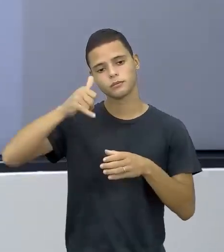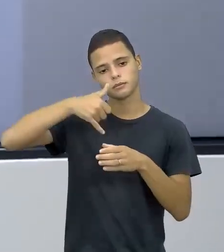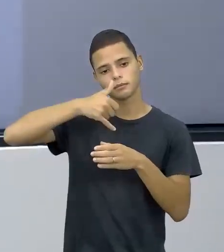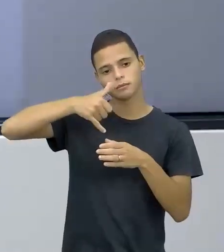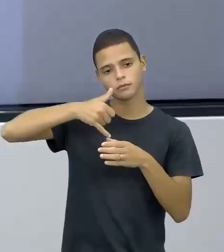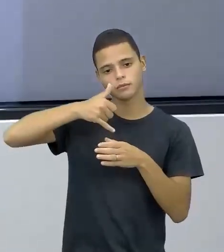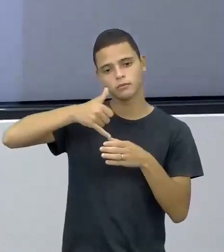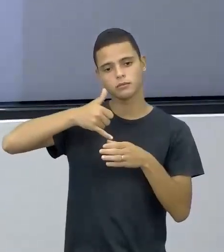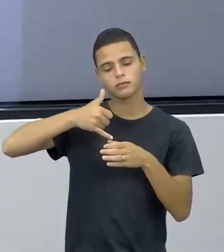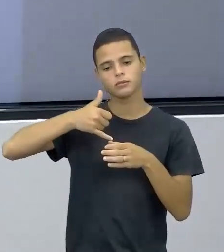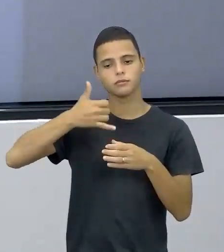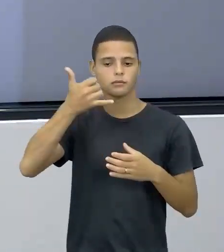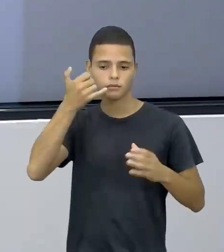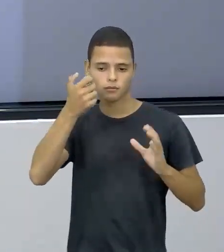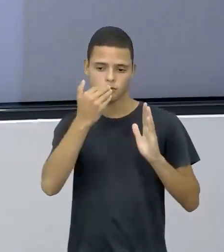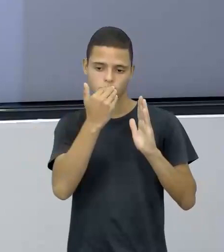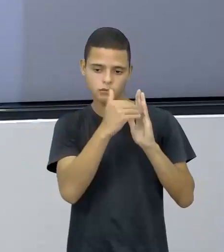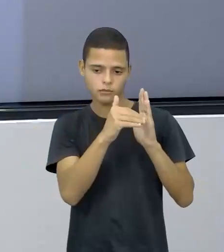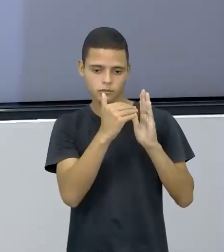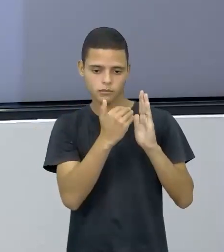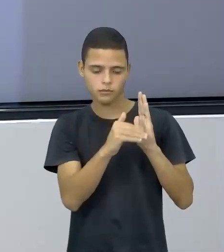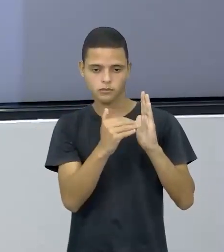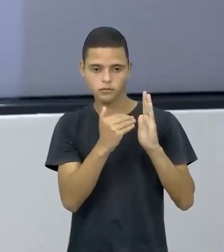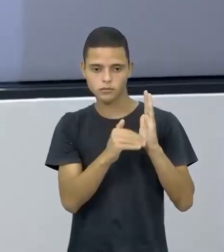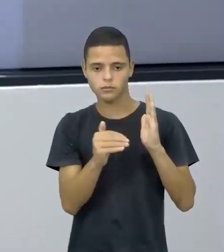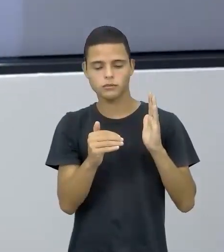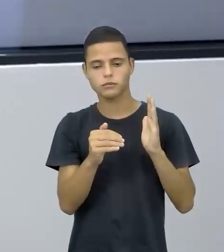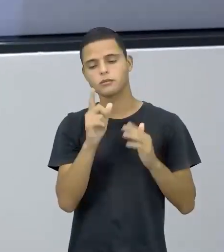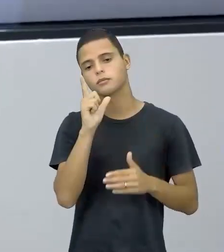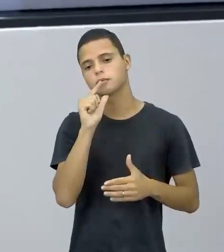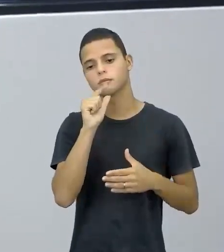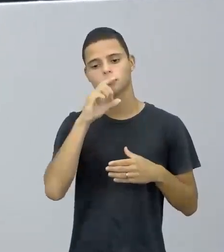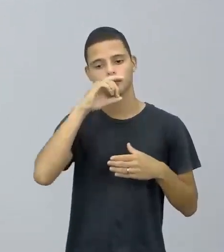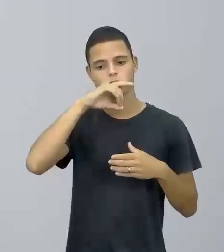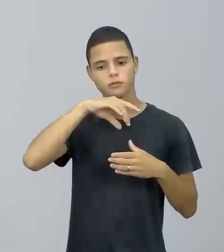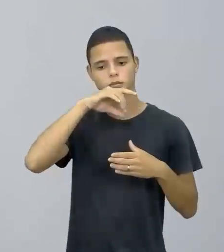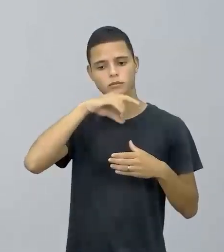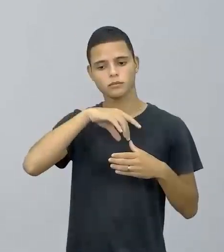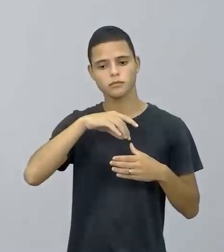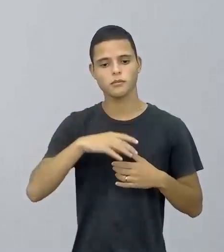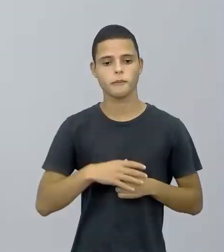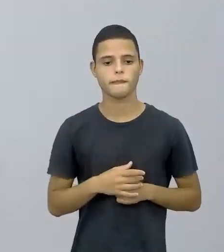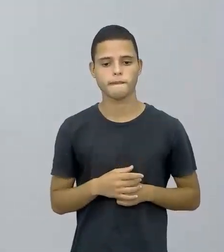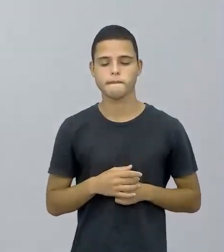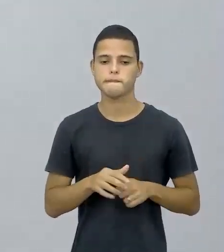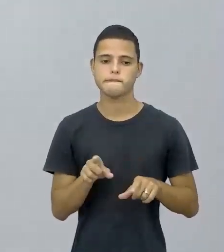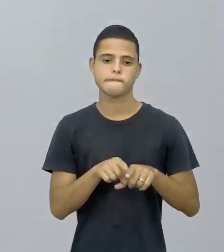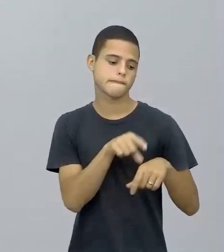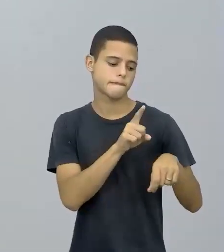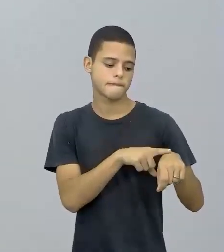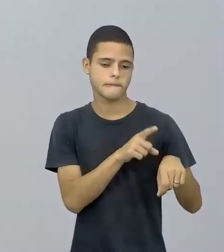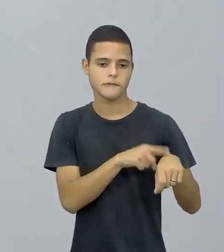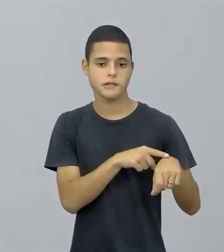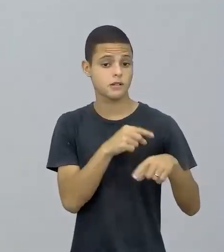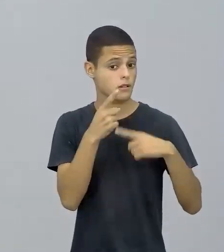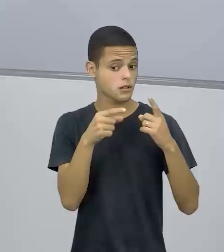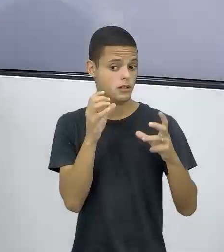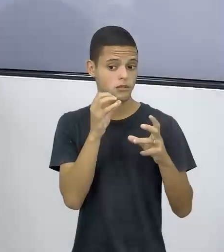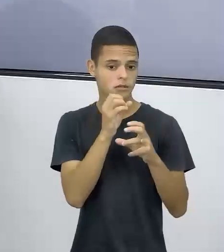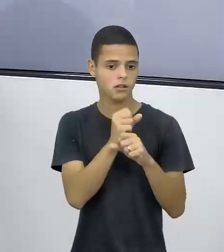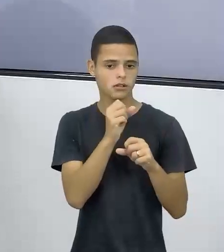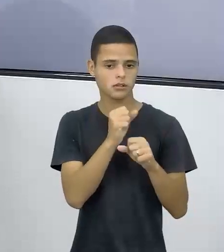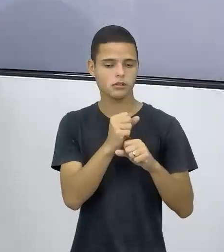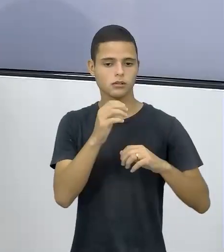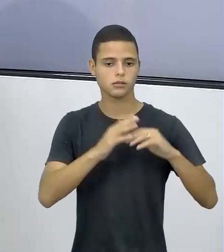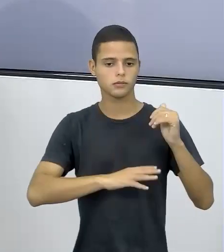cozinha, uma caneta para vocês marcarem aqui o espaçamento, né? E, por fim, vocês vão precisar de um cronômetro para daqui a pouco a gente fazer a nossa